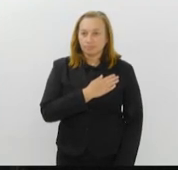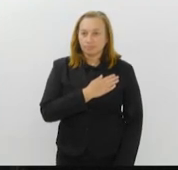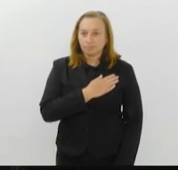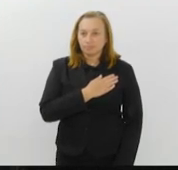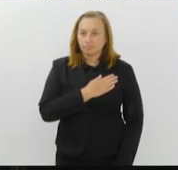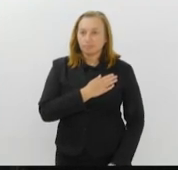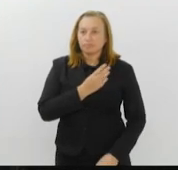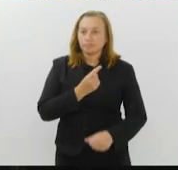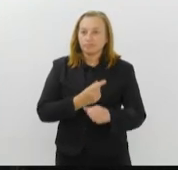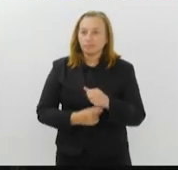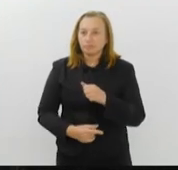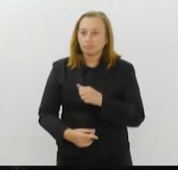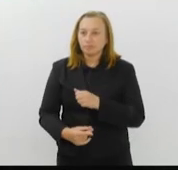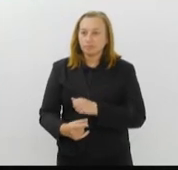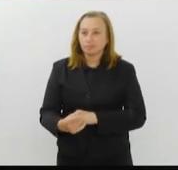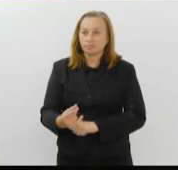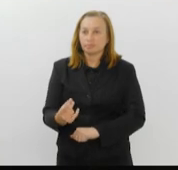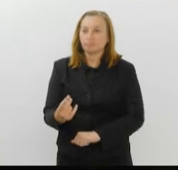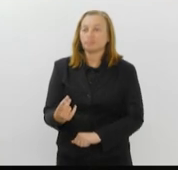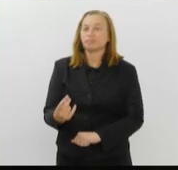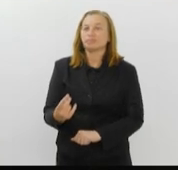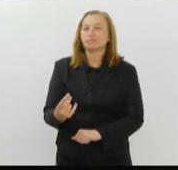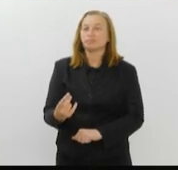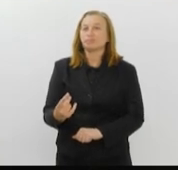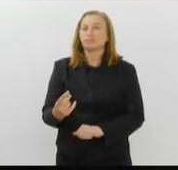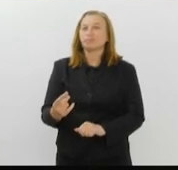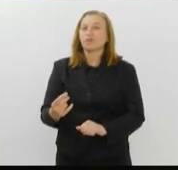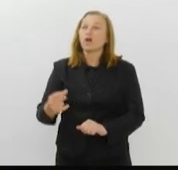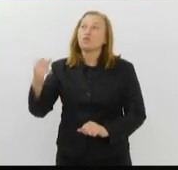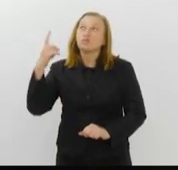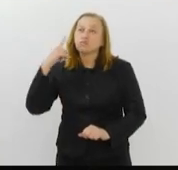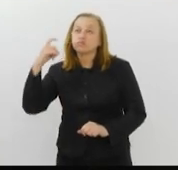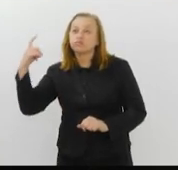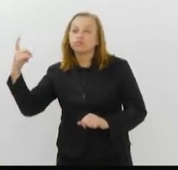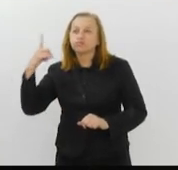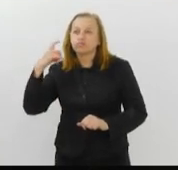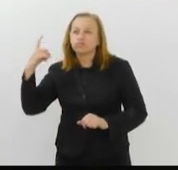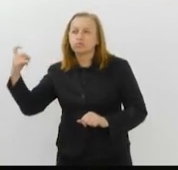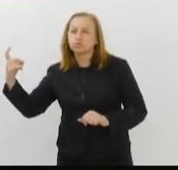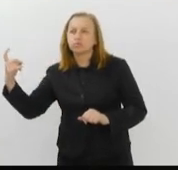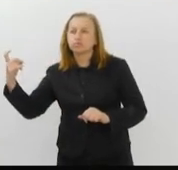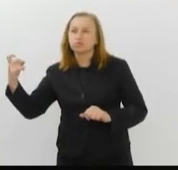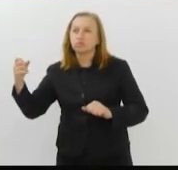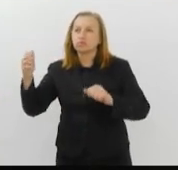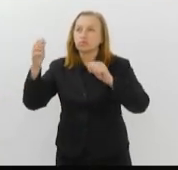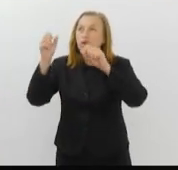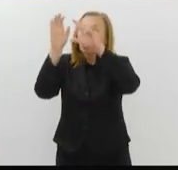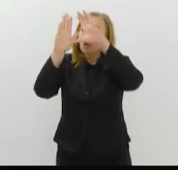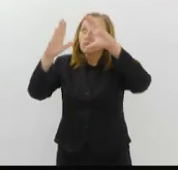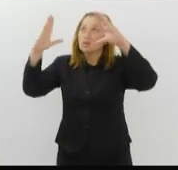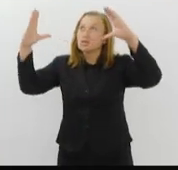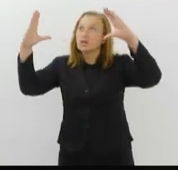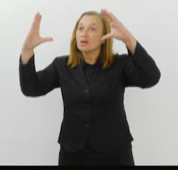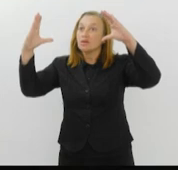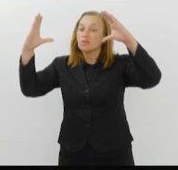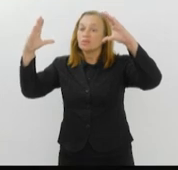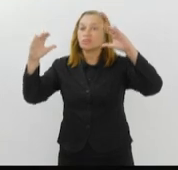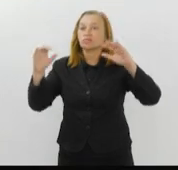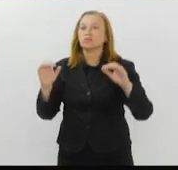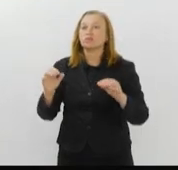deitado eternamente vero esplêndido ao som do mar e a luz do céu profundo